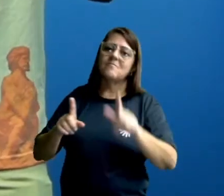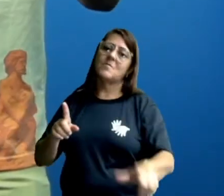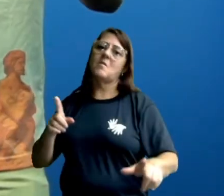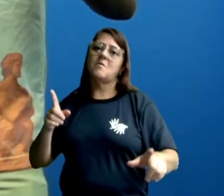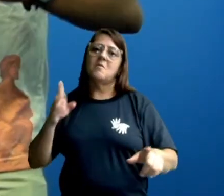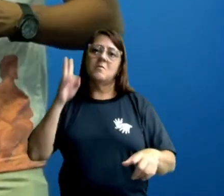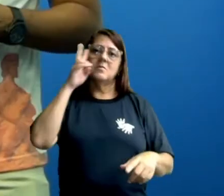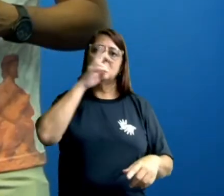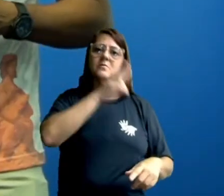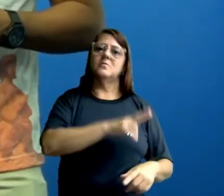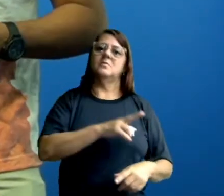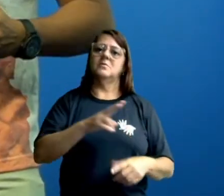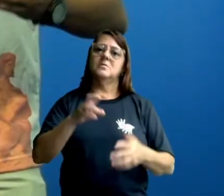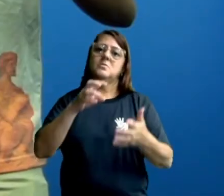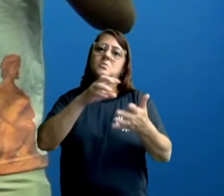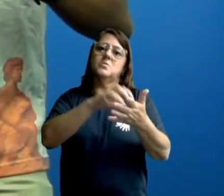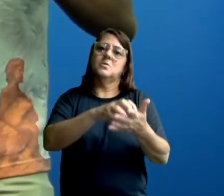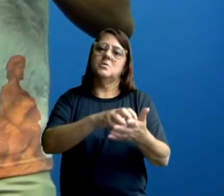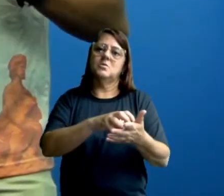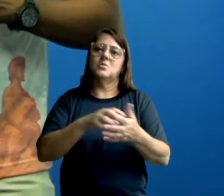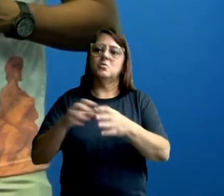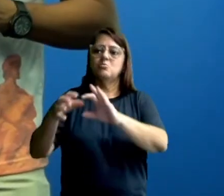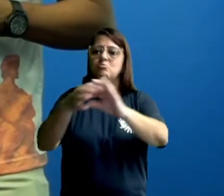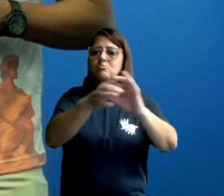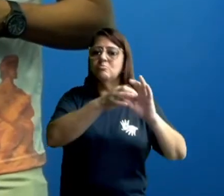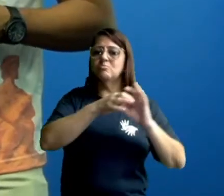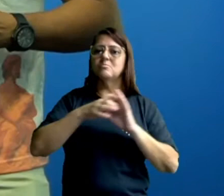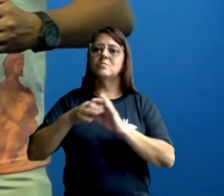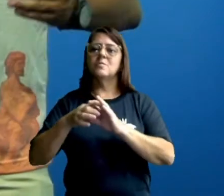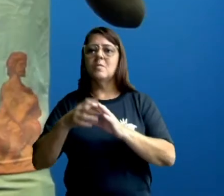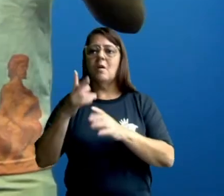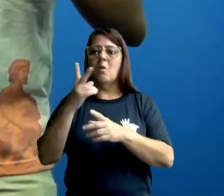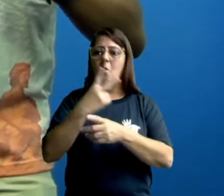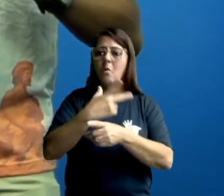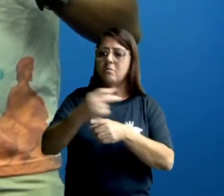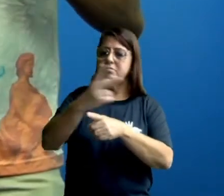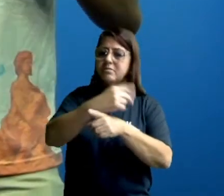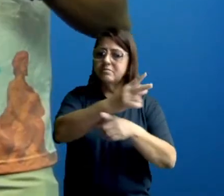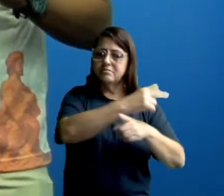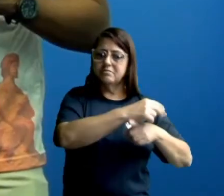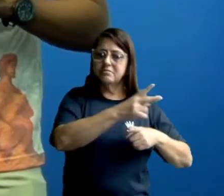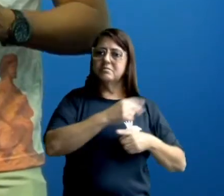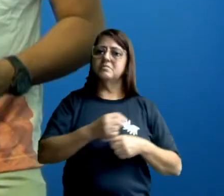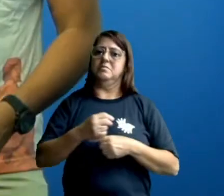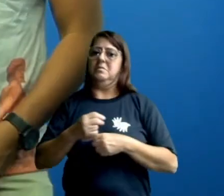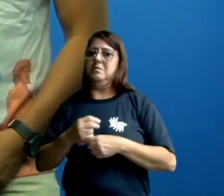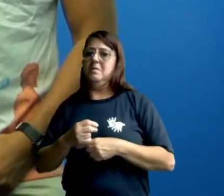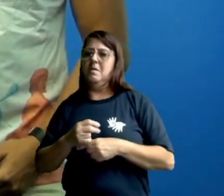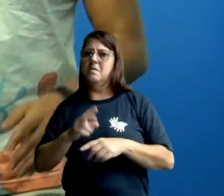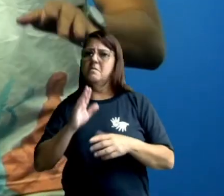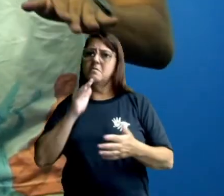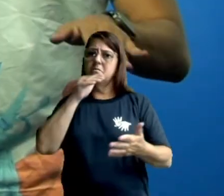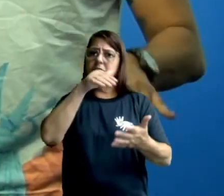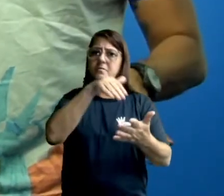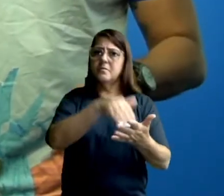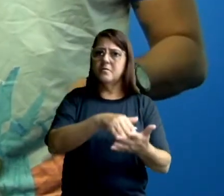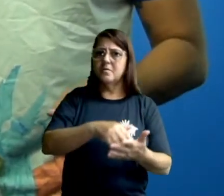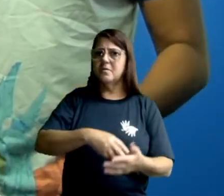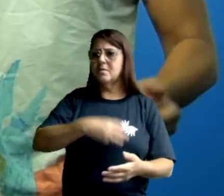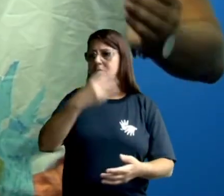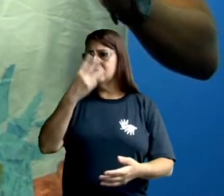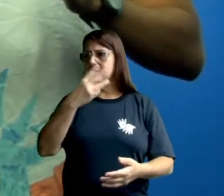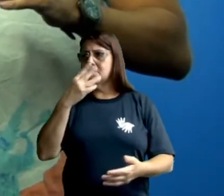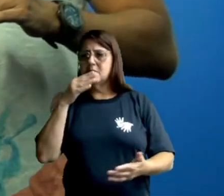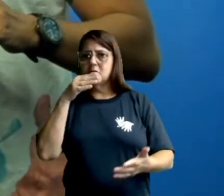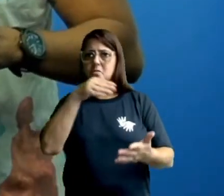total força do eixo. Os aliados começam a vencer e aí começa a ter um equilíbrio de forças. E por fim, a terceira e última